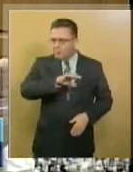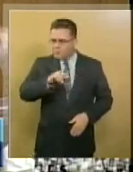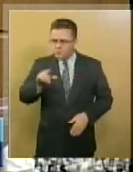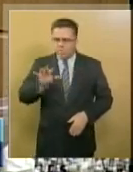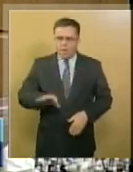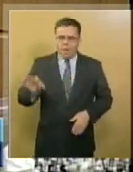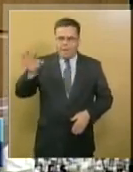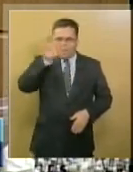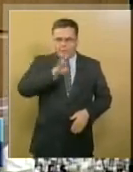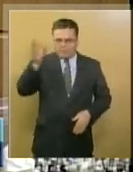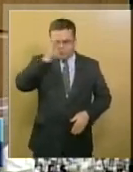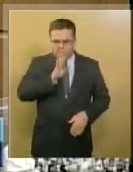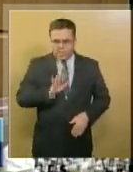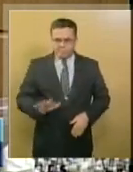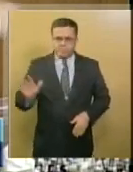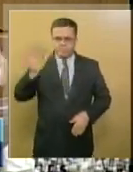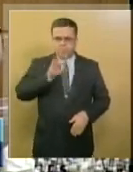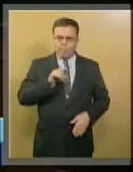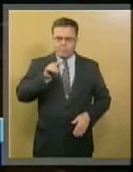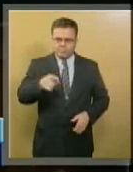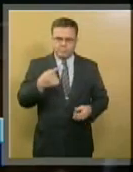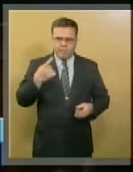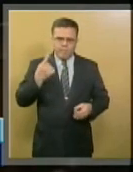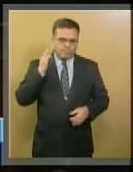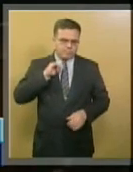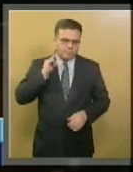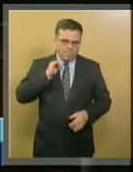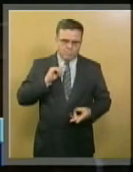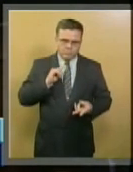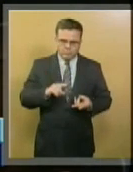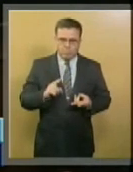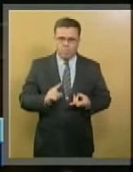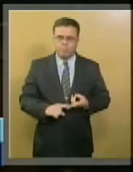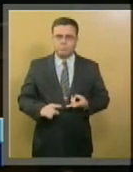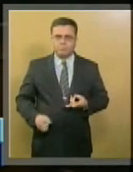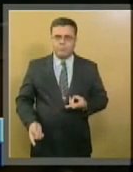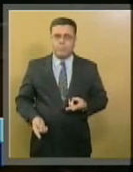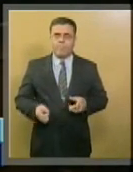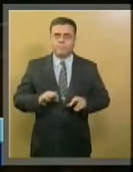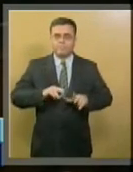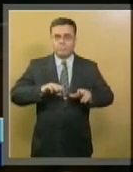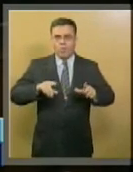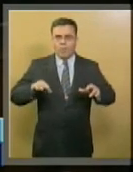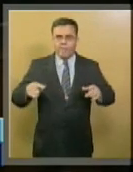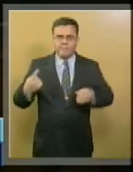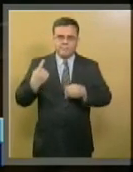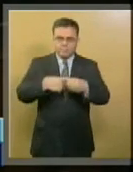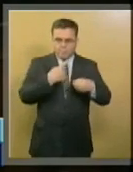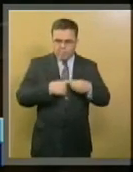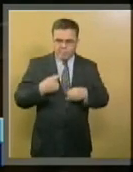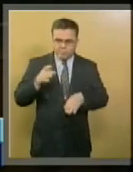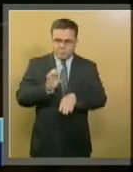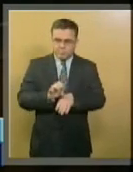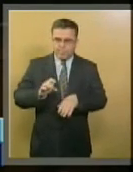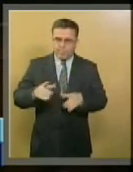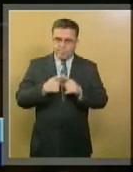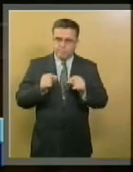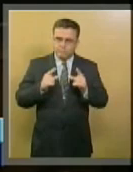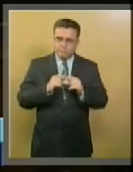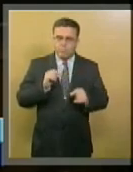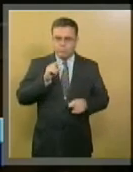Brasil. Eu fui pegando, esse é o de Minas. Então, veja que eu coloquei de cidades e de estados. Esse é o de